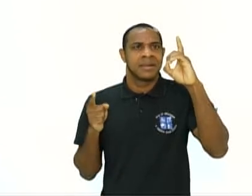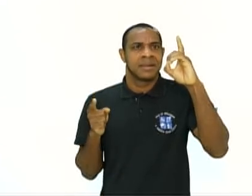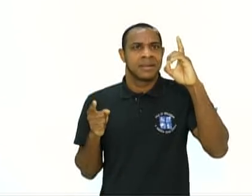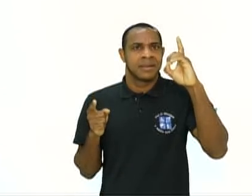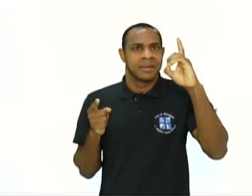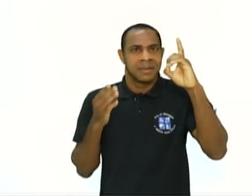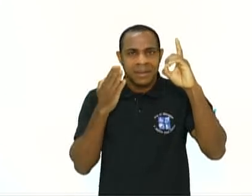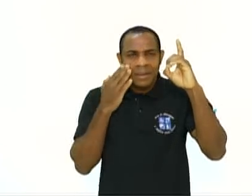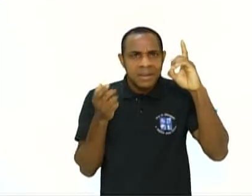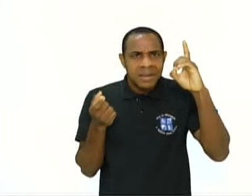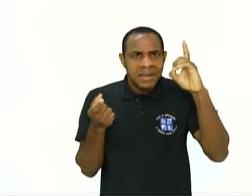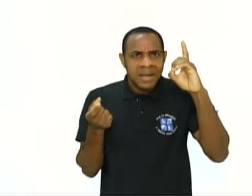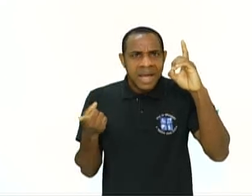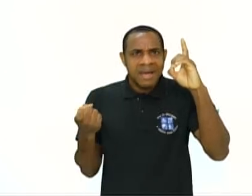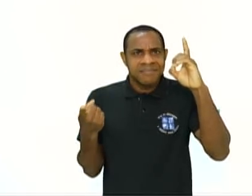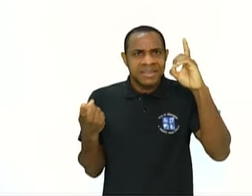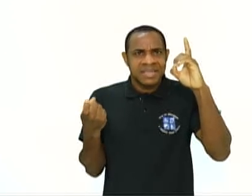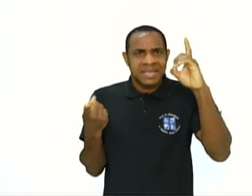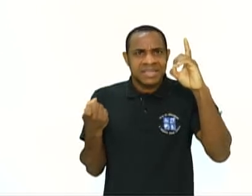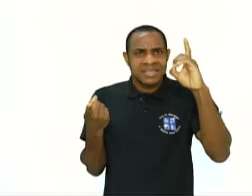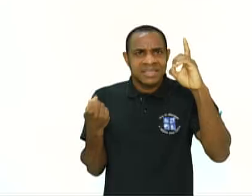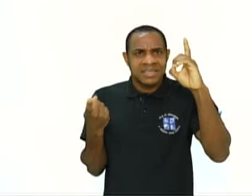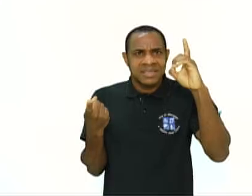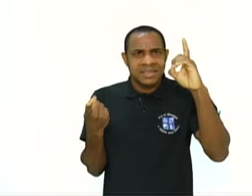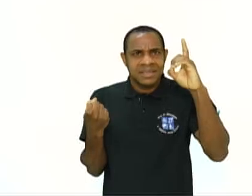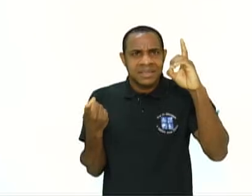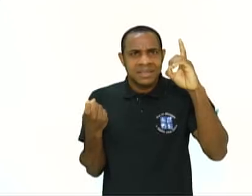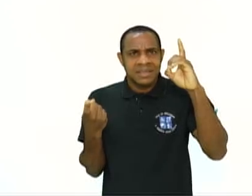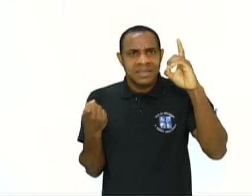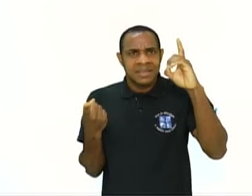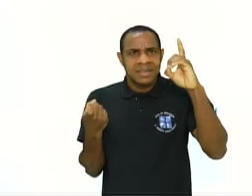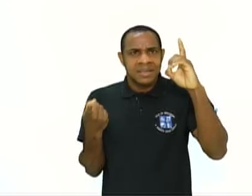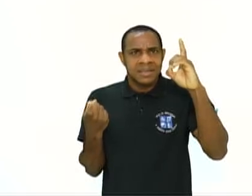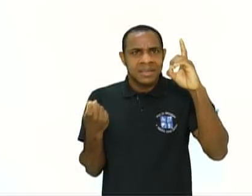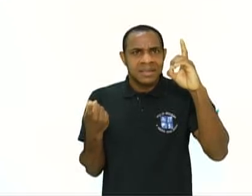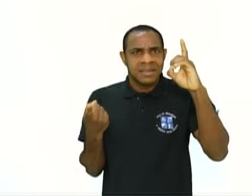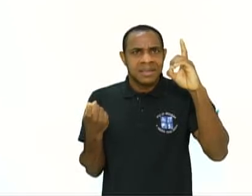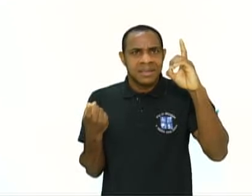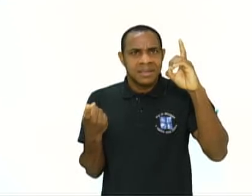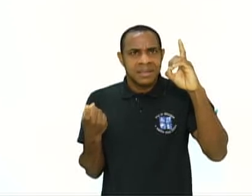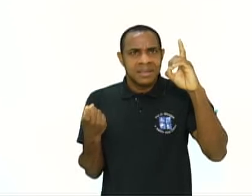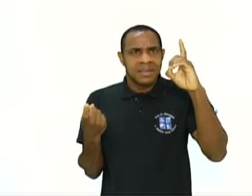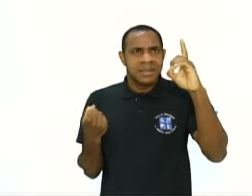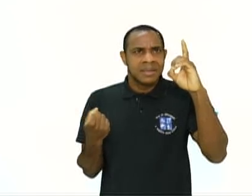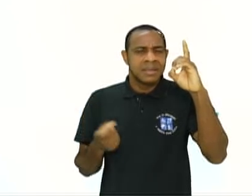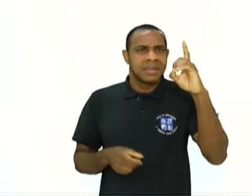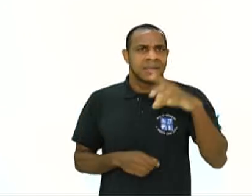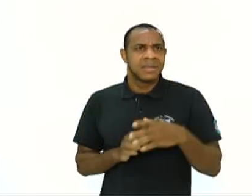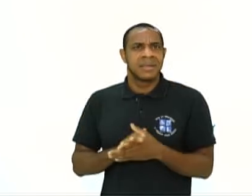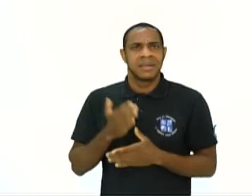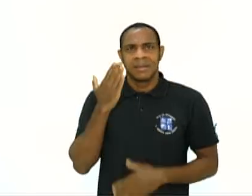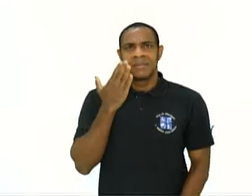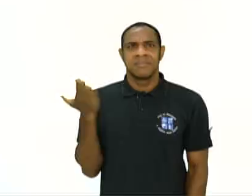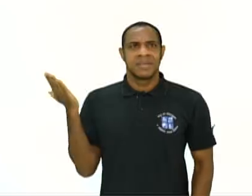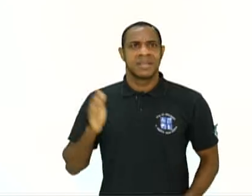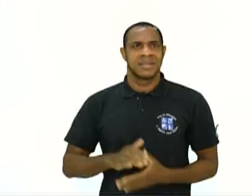pedir para que a pessoa venha até você. Hello or goodbye, nós usamos o aceno da mão, né? Nós dizemos